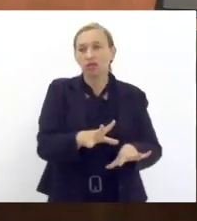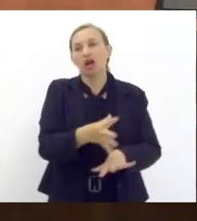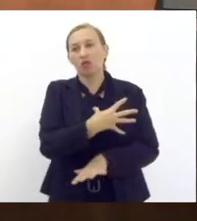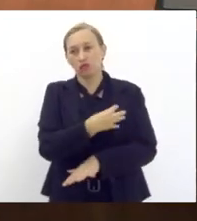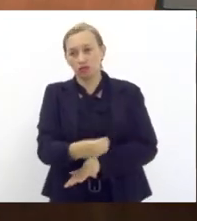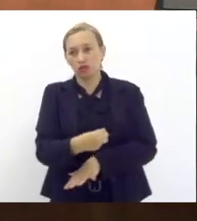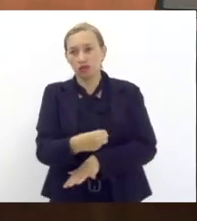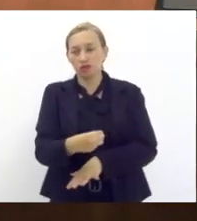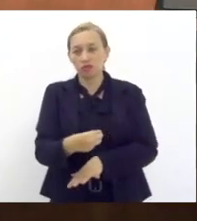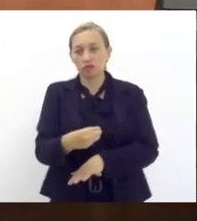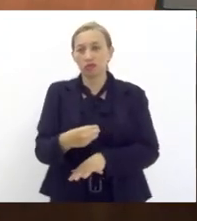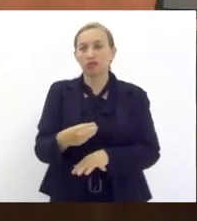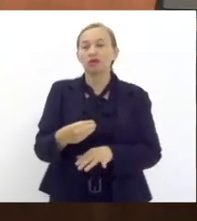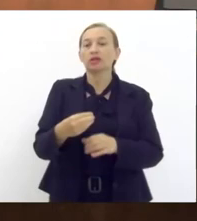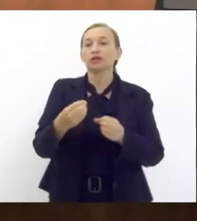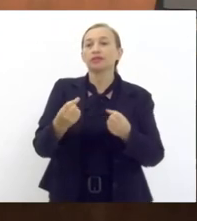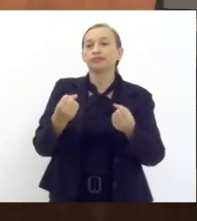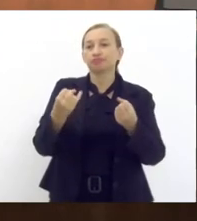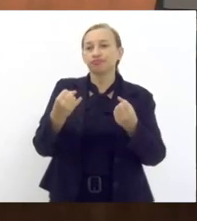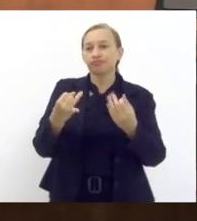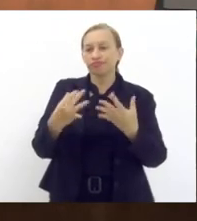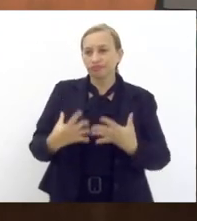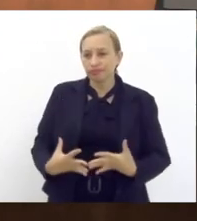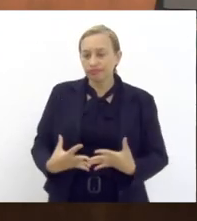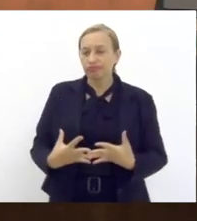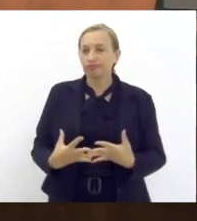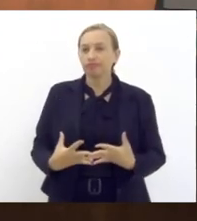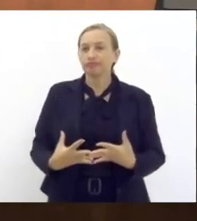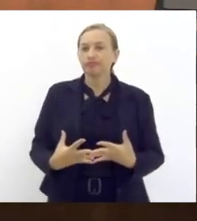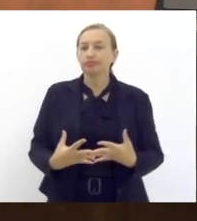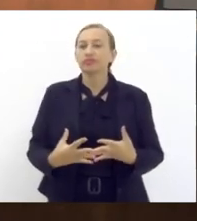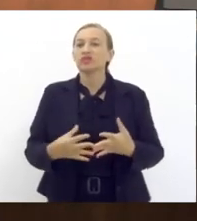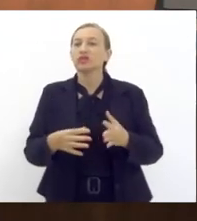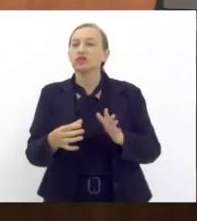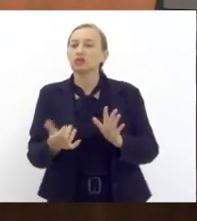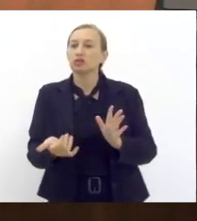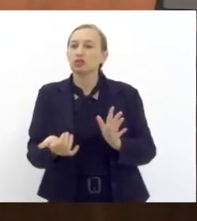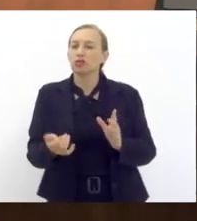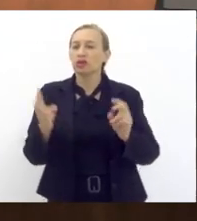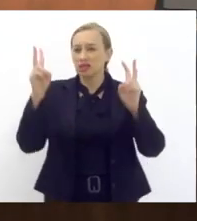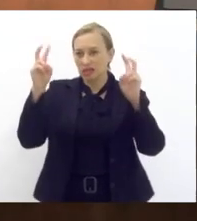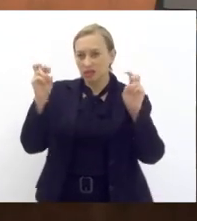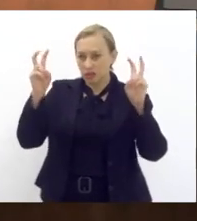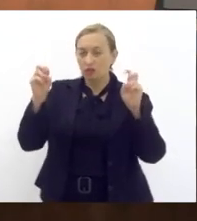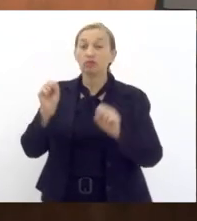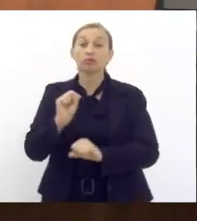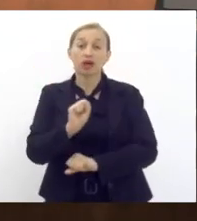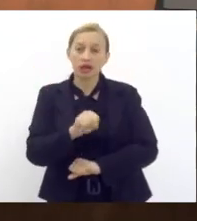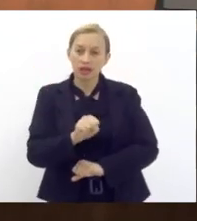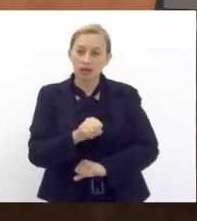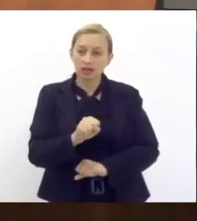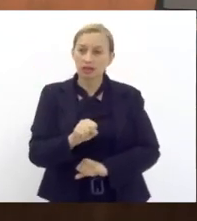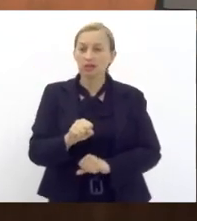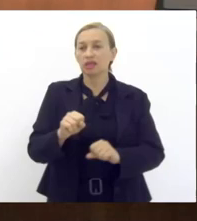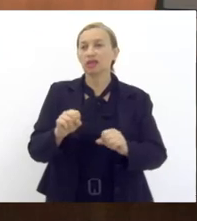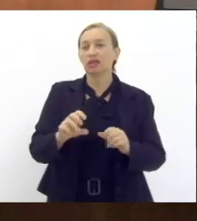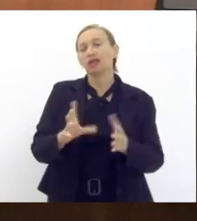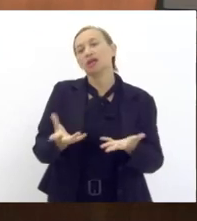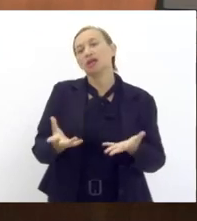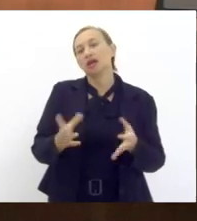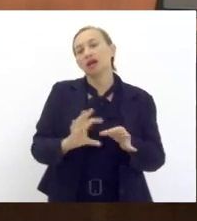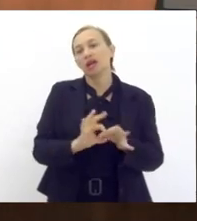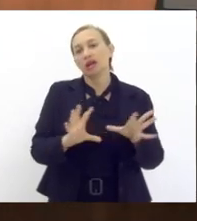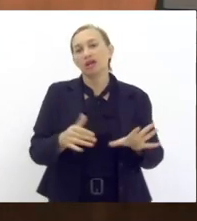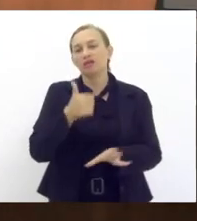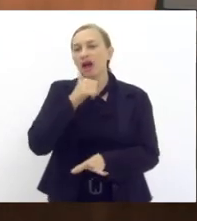ainda esclarece, então, sobre a legalidade desse ato, sobre a legalidade desse... E aí, sim, livra a mãe, livra a